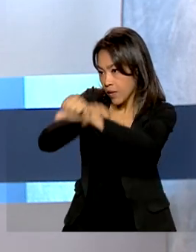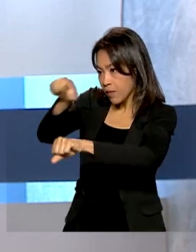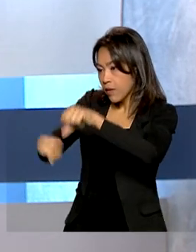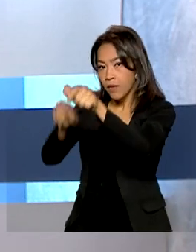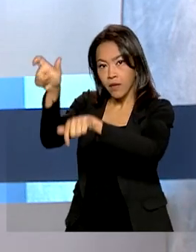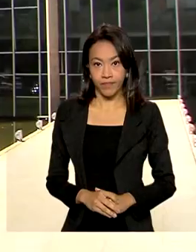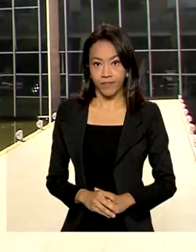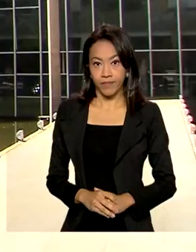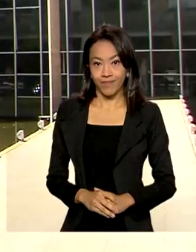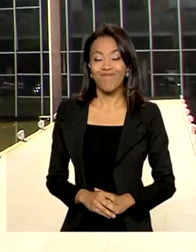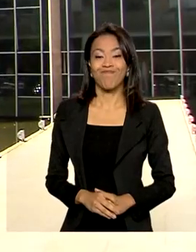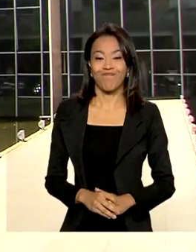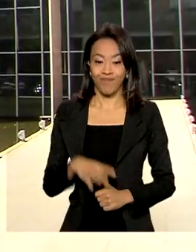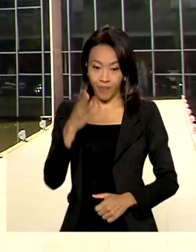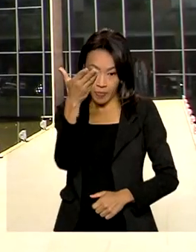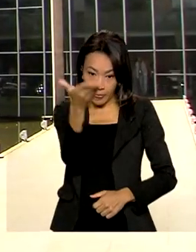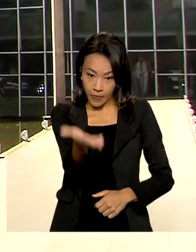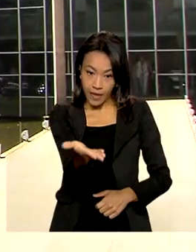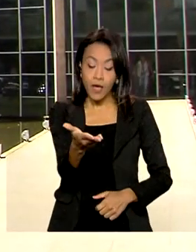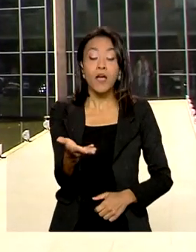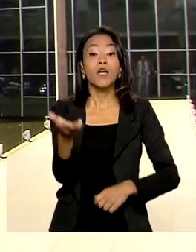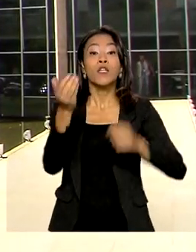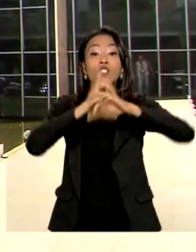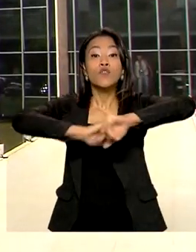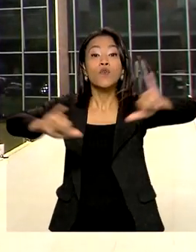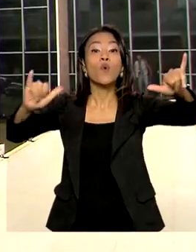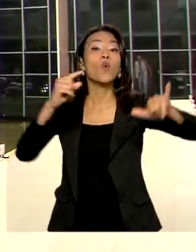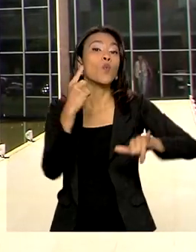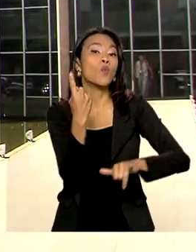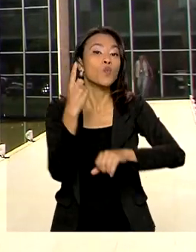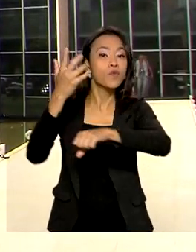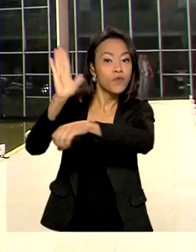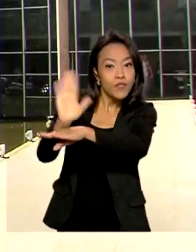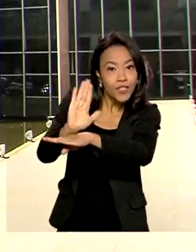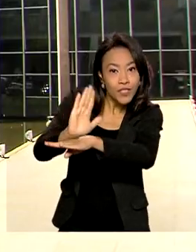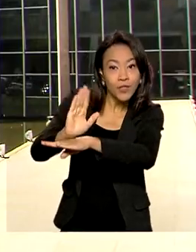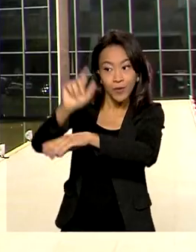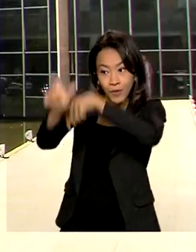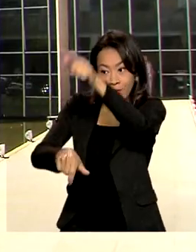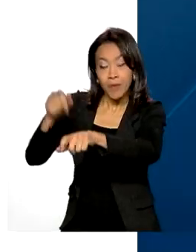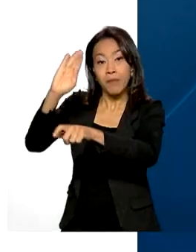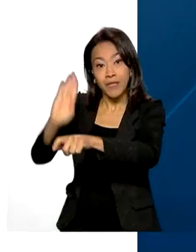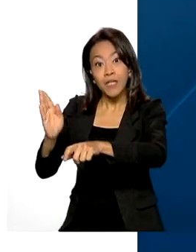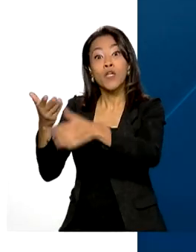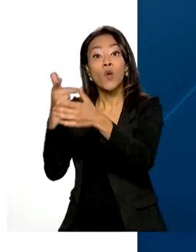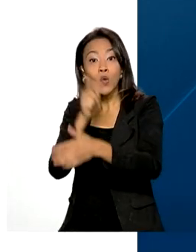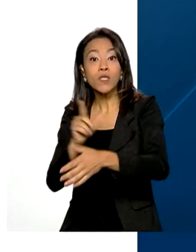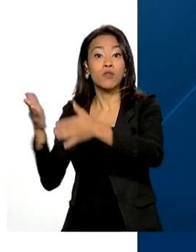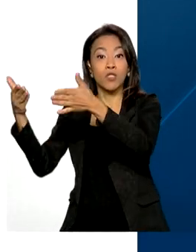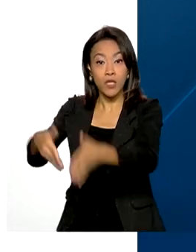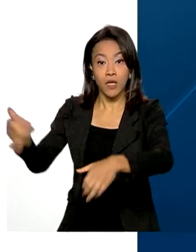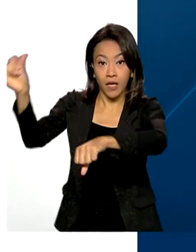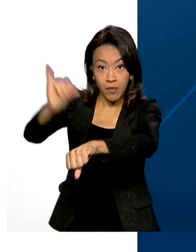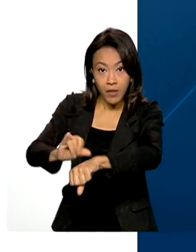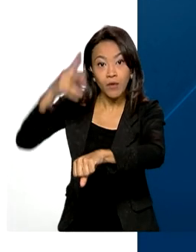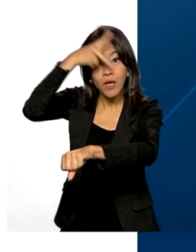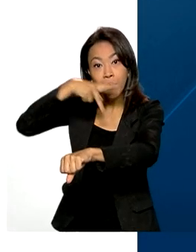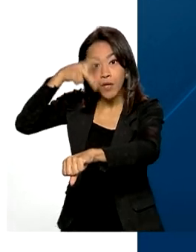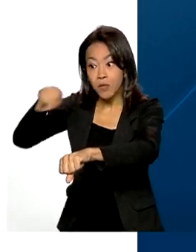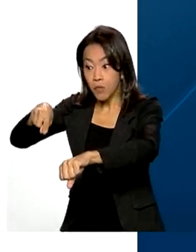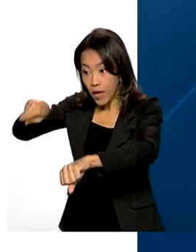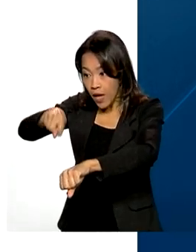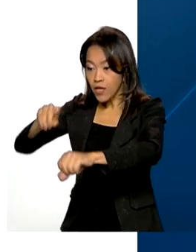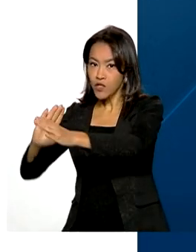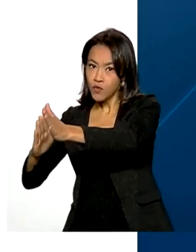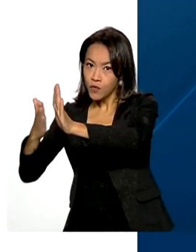de Brasileiros. O Itamaraty divulgou um vídeo de brasileiros que conseguiram chegar em Varsóvia, capital da Polônia, após fugirem da